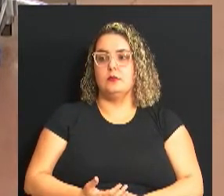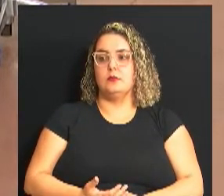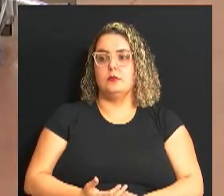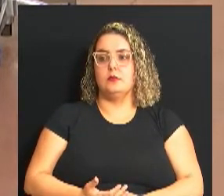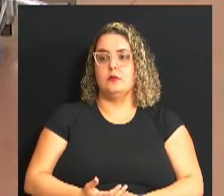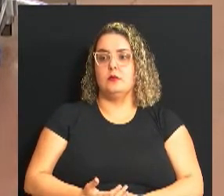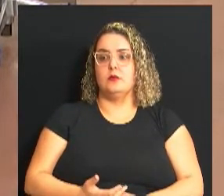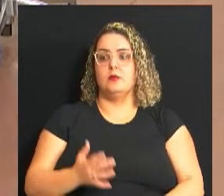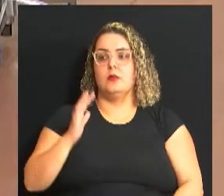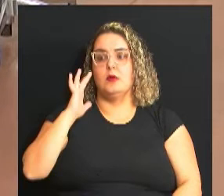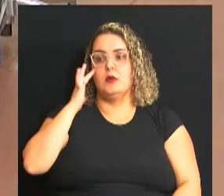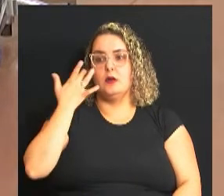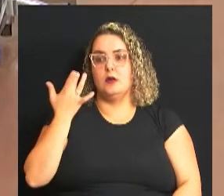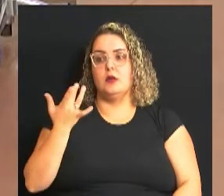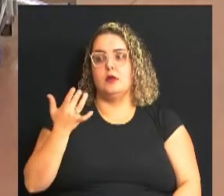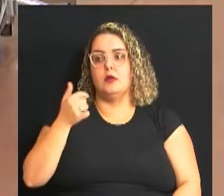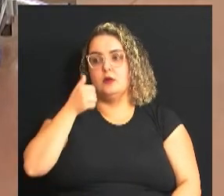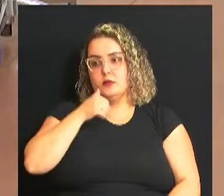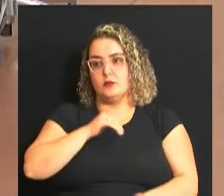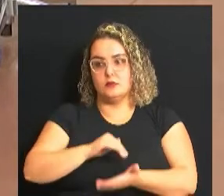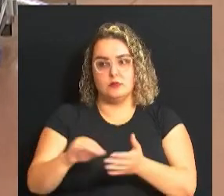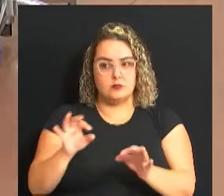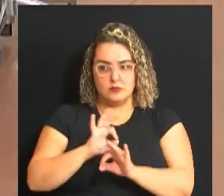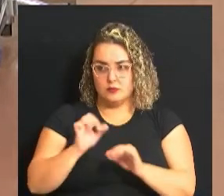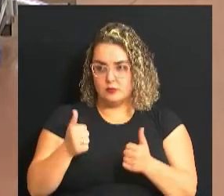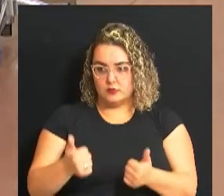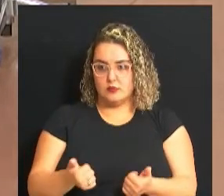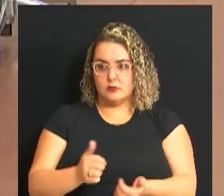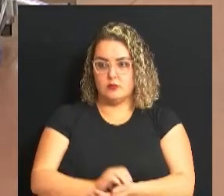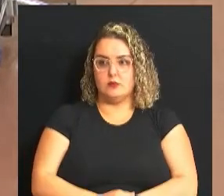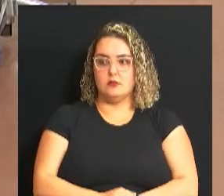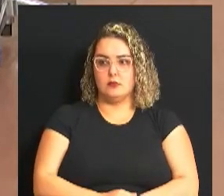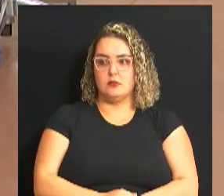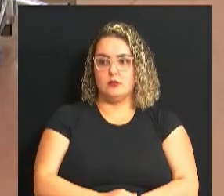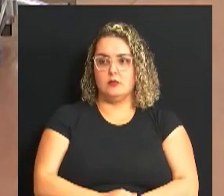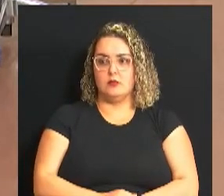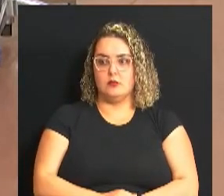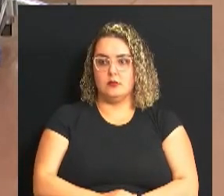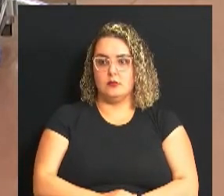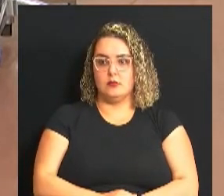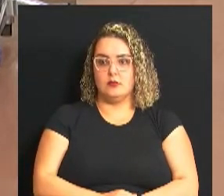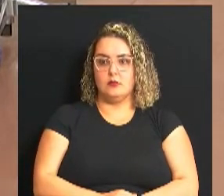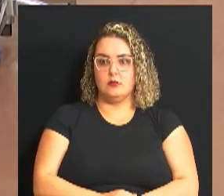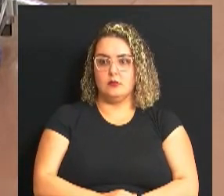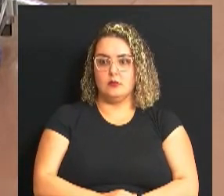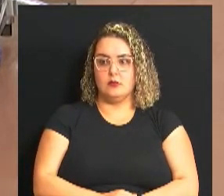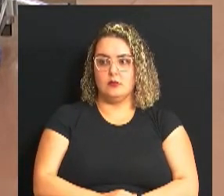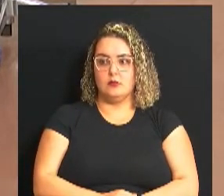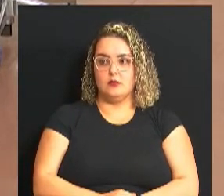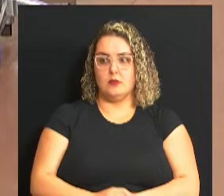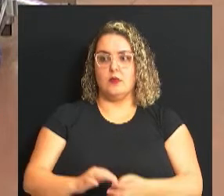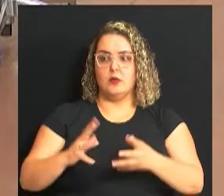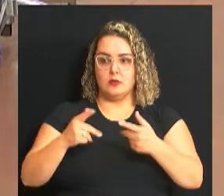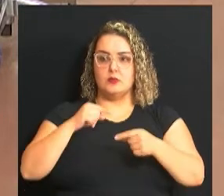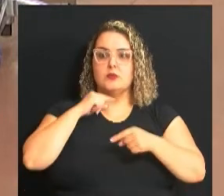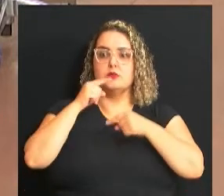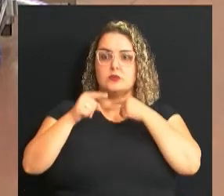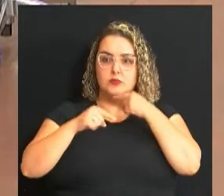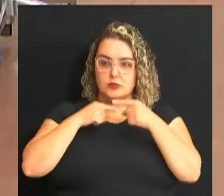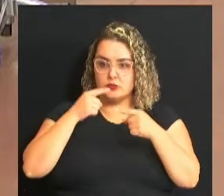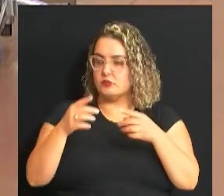todas, secretária, tranquila? Tranquila? É, superado, acho que todas as dúvidas, né,